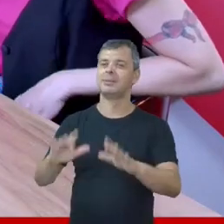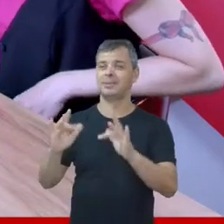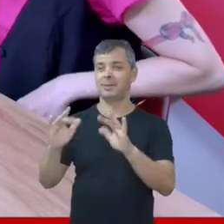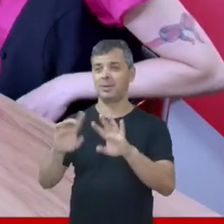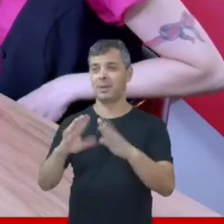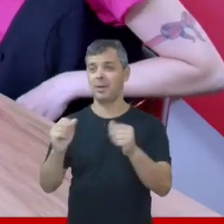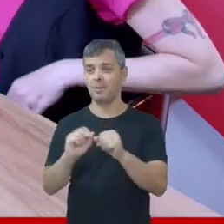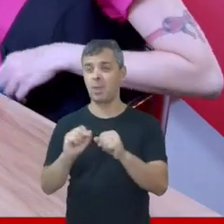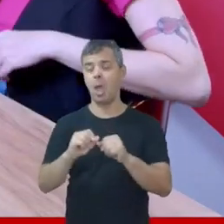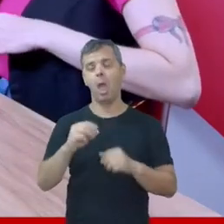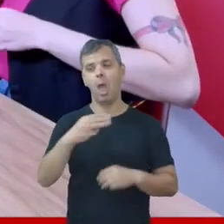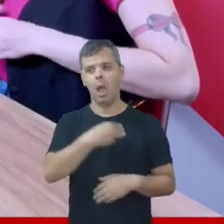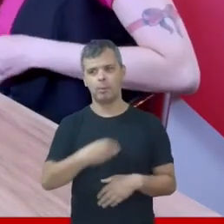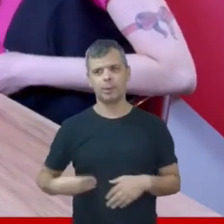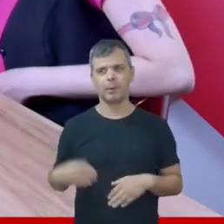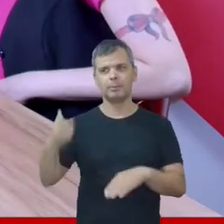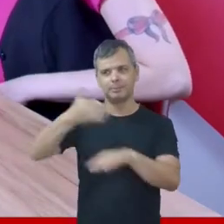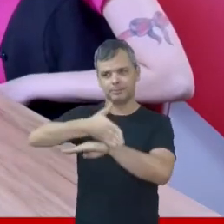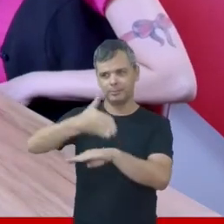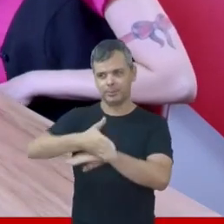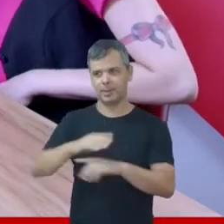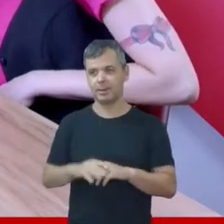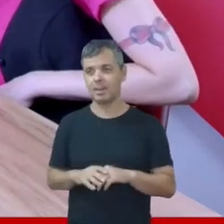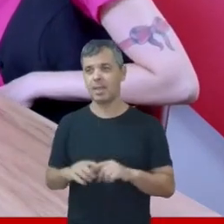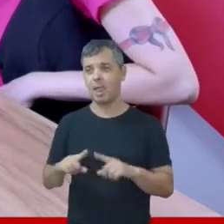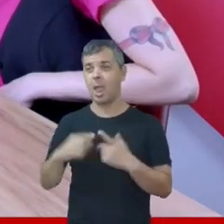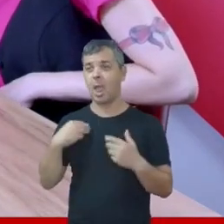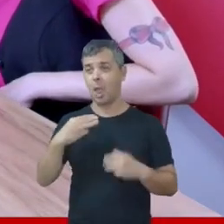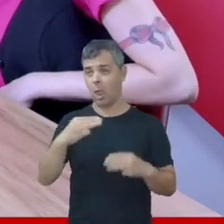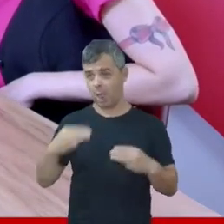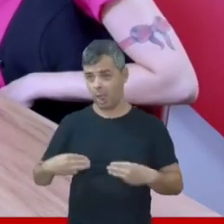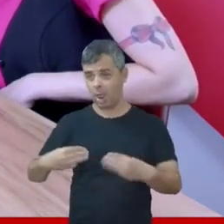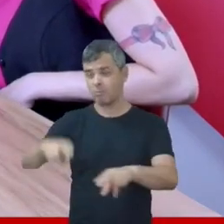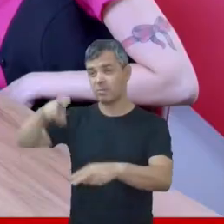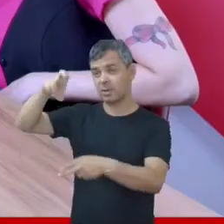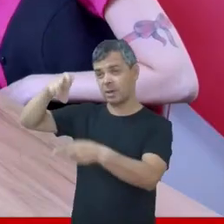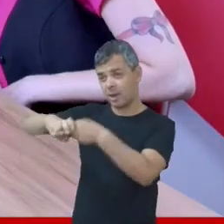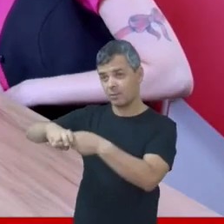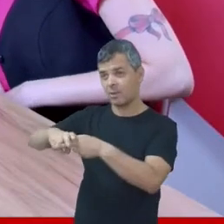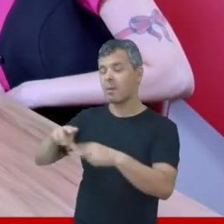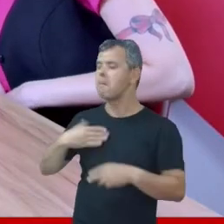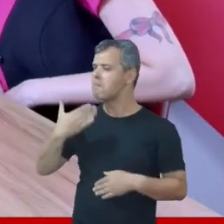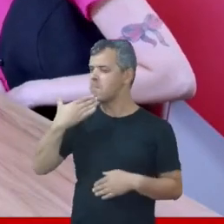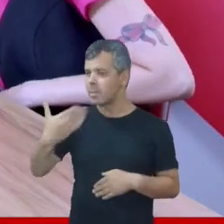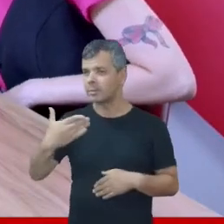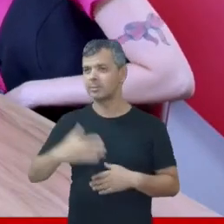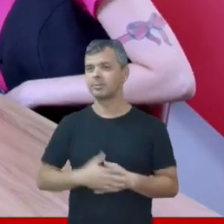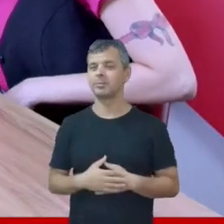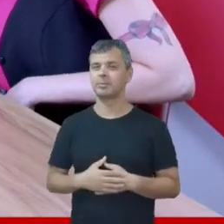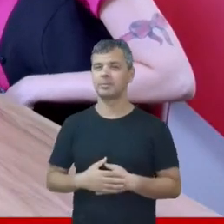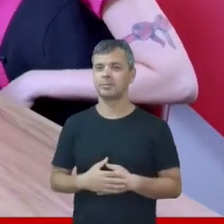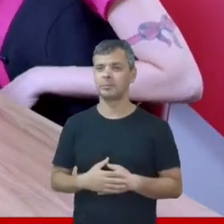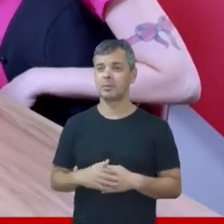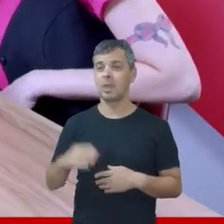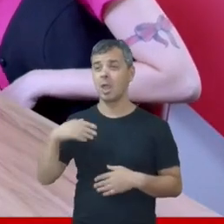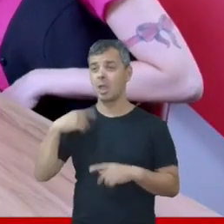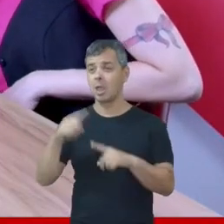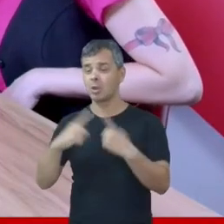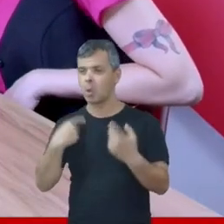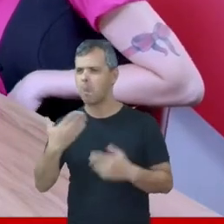vai vir aqui, Tô esperando essa ação. O ministro vai sentar nessa cadeira, nós vamos cobrar dele. Cadê? Vamos fazer nossas